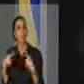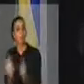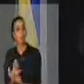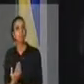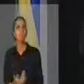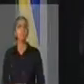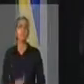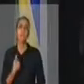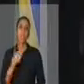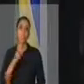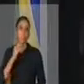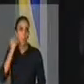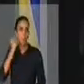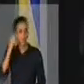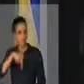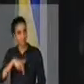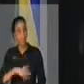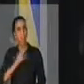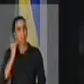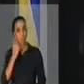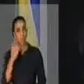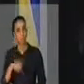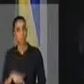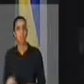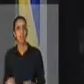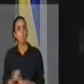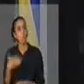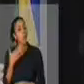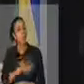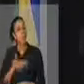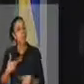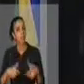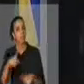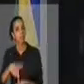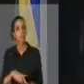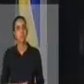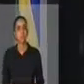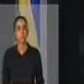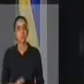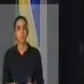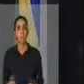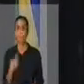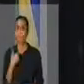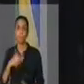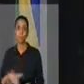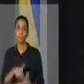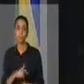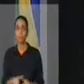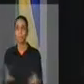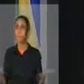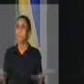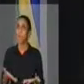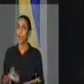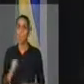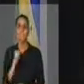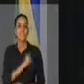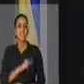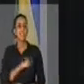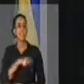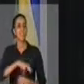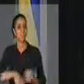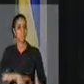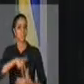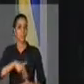sou parlamentar e gosto muito dessa atividade, mas não estava podendo falar na tribuna. Agora deu para matar a saudade da tribuna